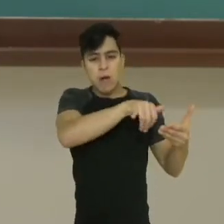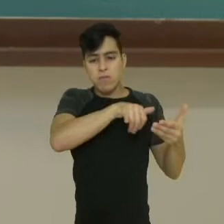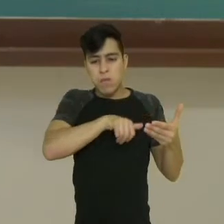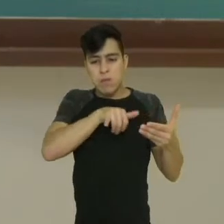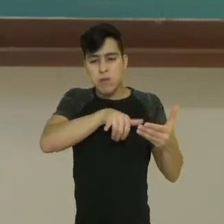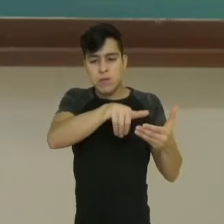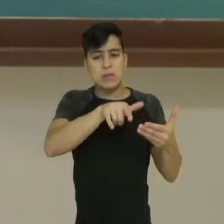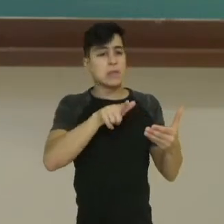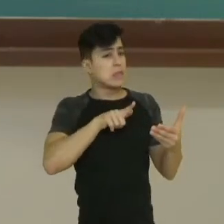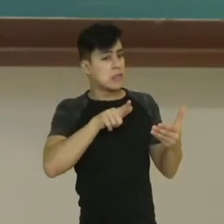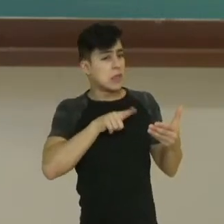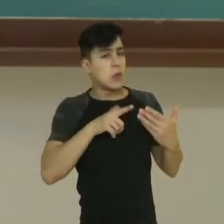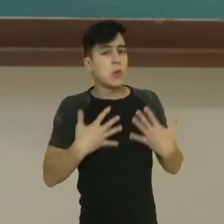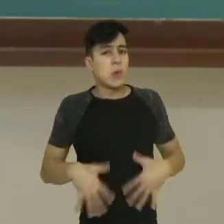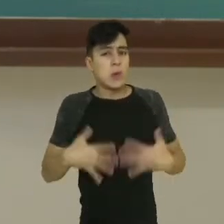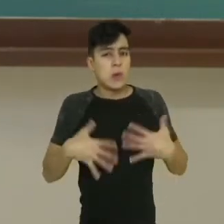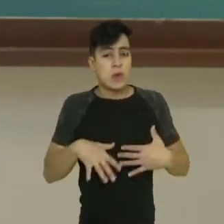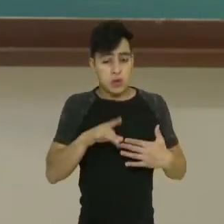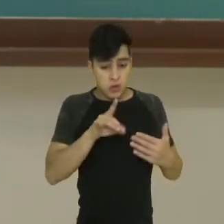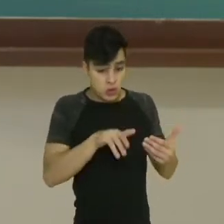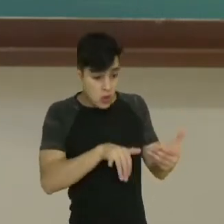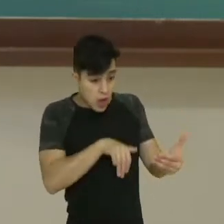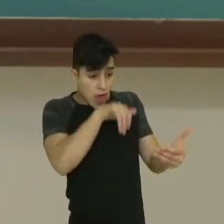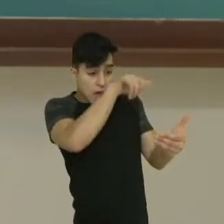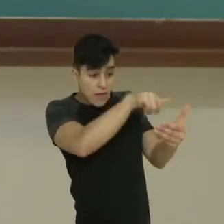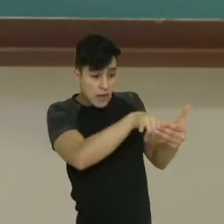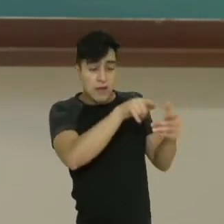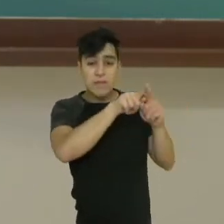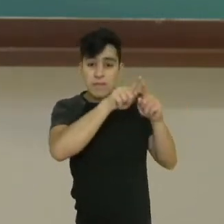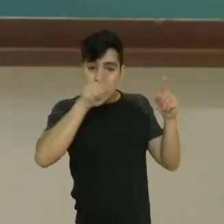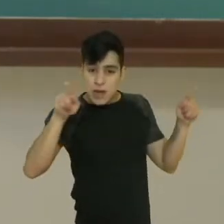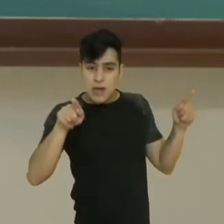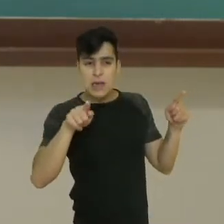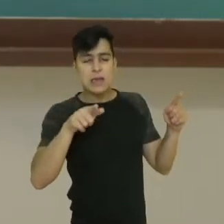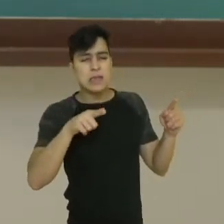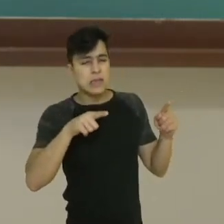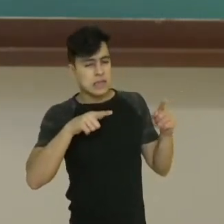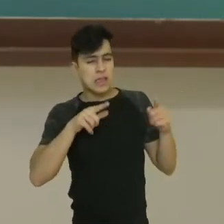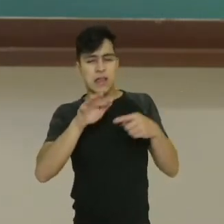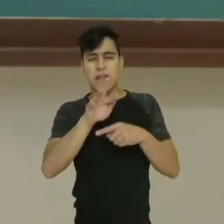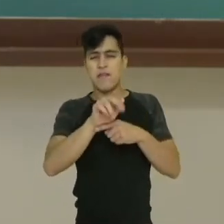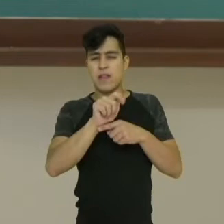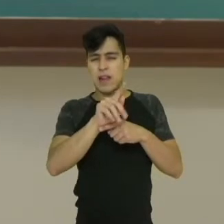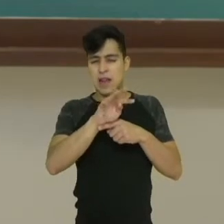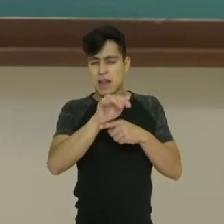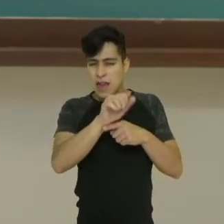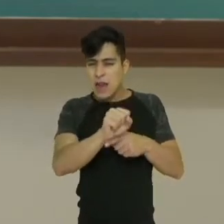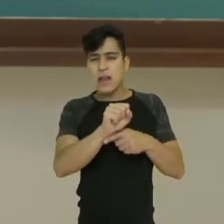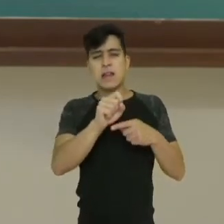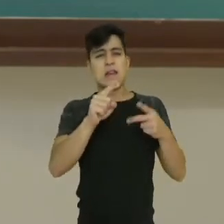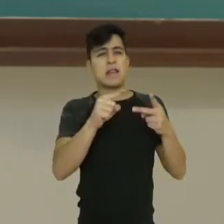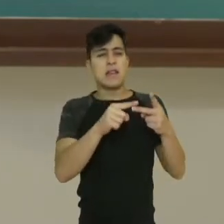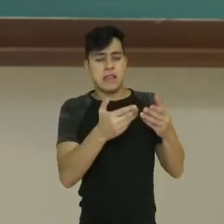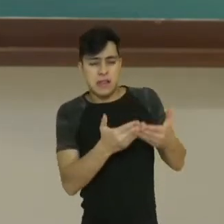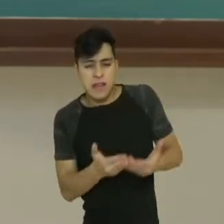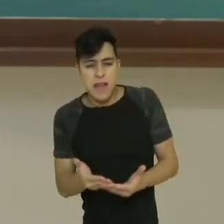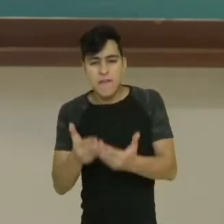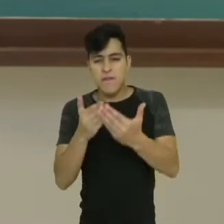formado aí por não só o porta-avião, e sim também fragatas, destroyers, que são navios de